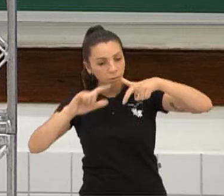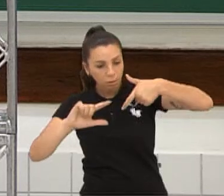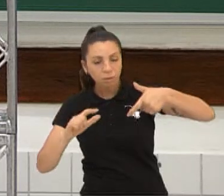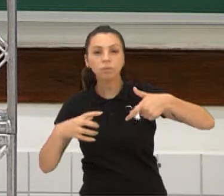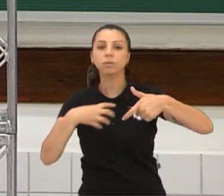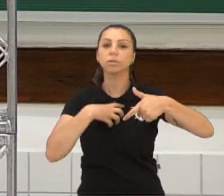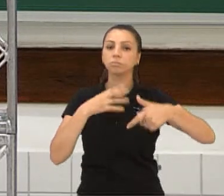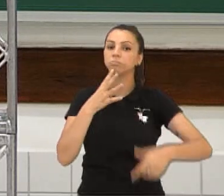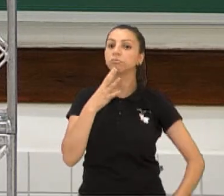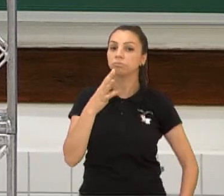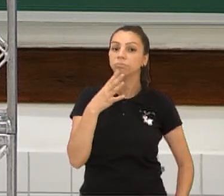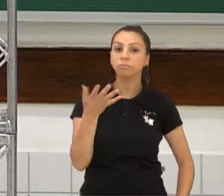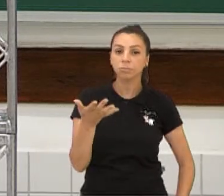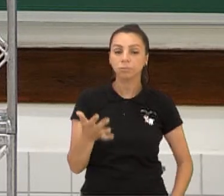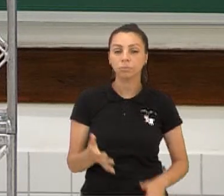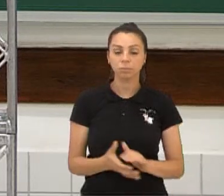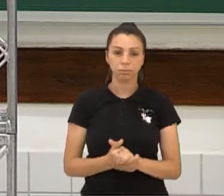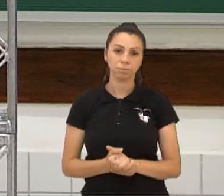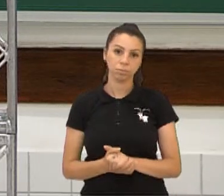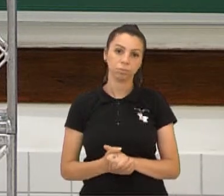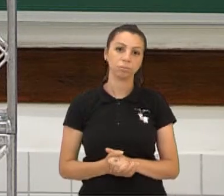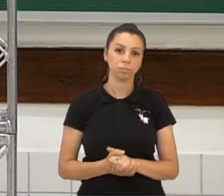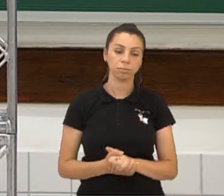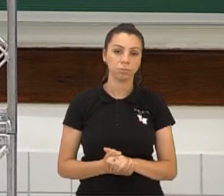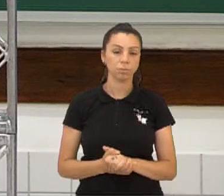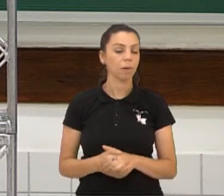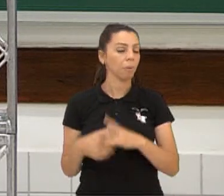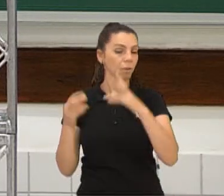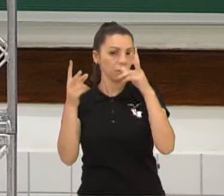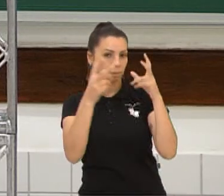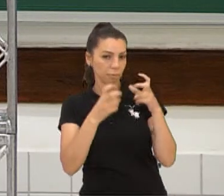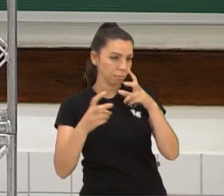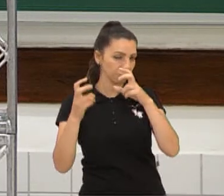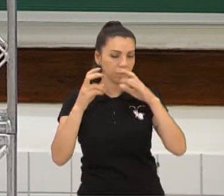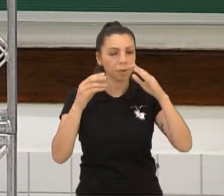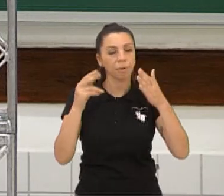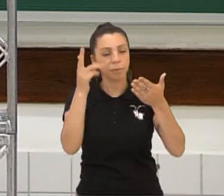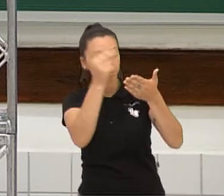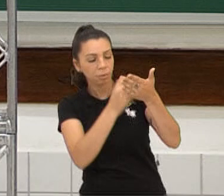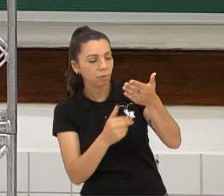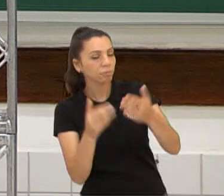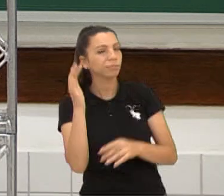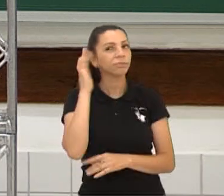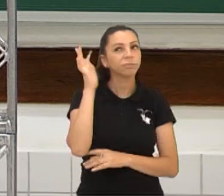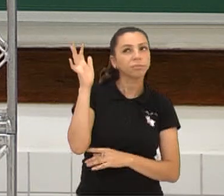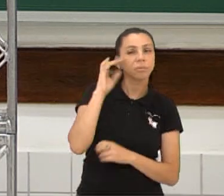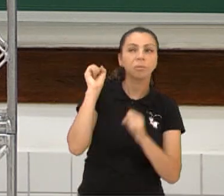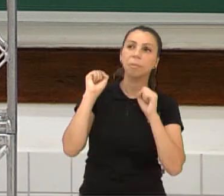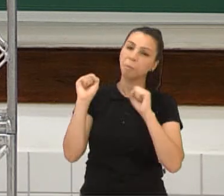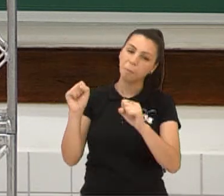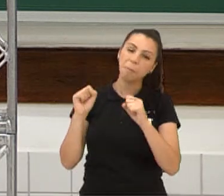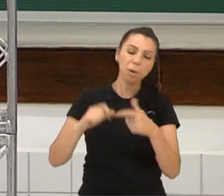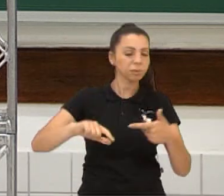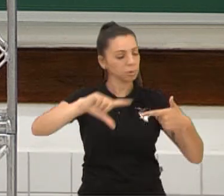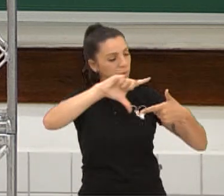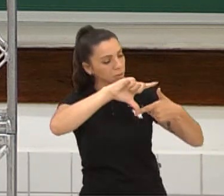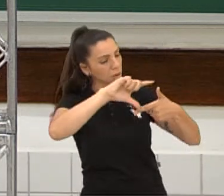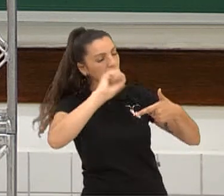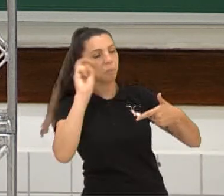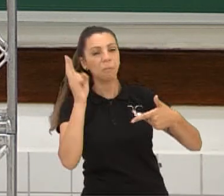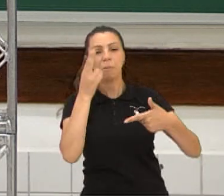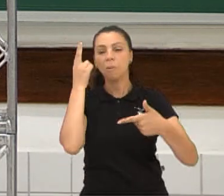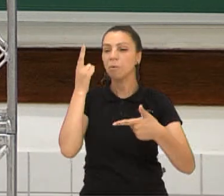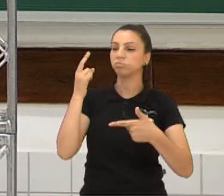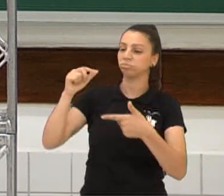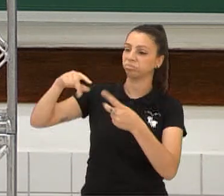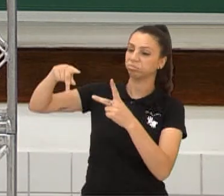gente conhece, certo? No nosso caso aqui, já vão observando ali o desenho e pensando, eu posso dividir em retângulo? Posso dividir em